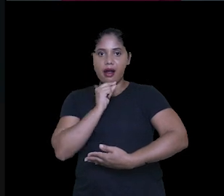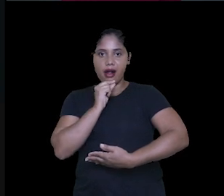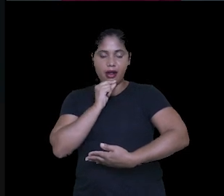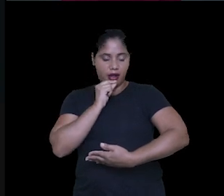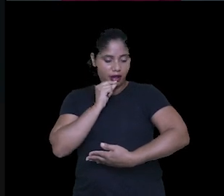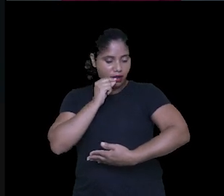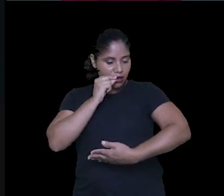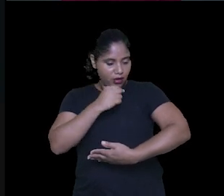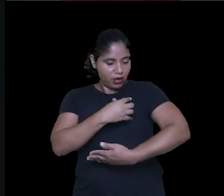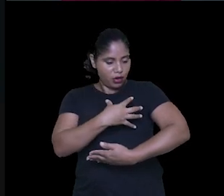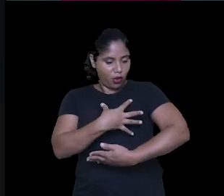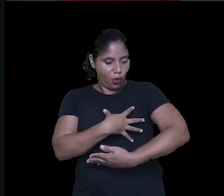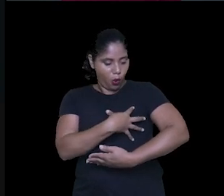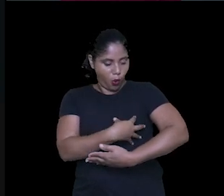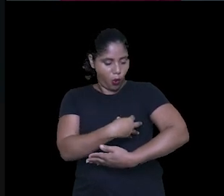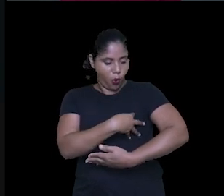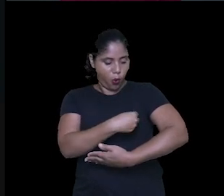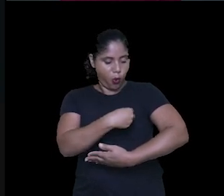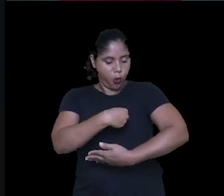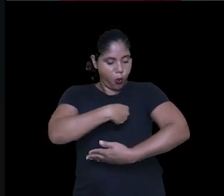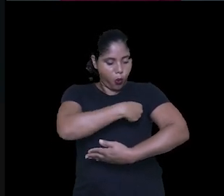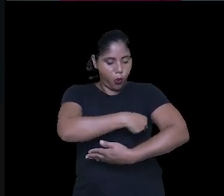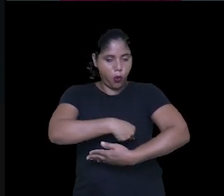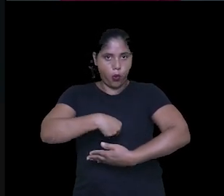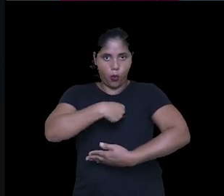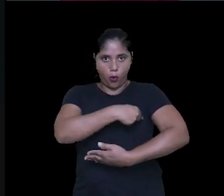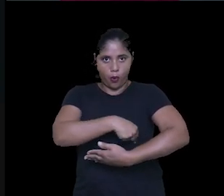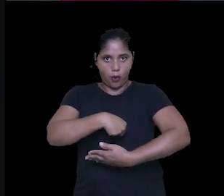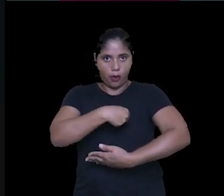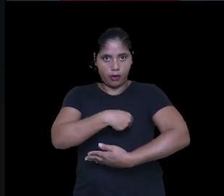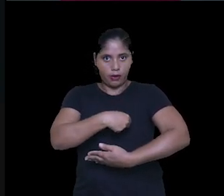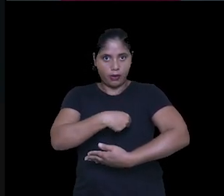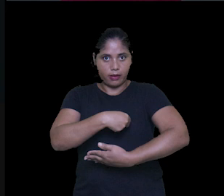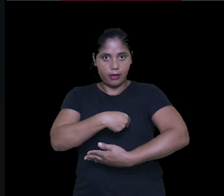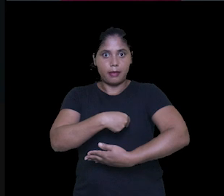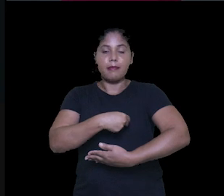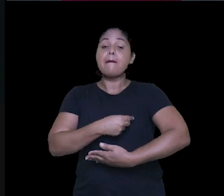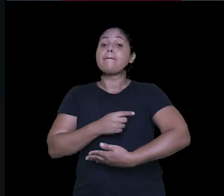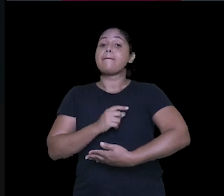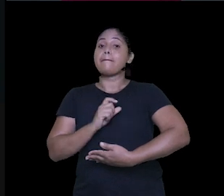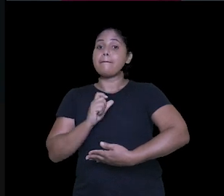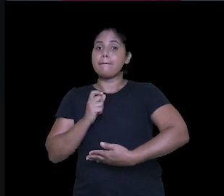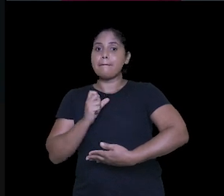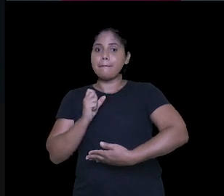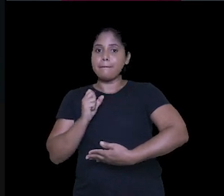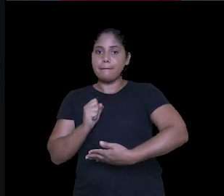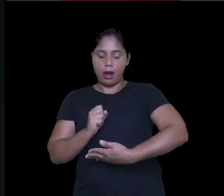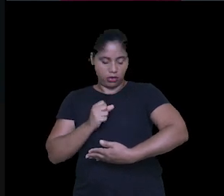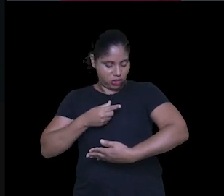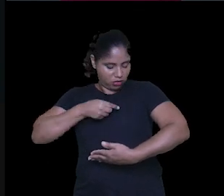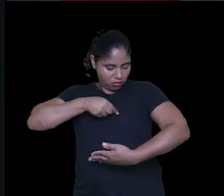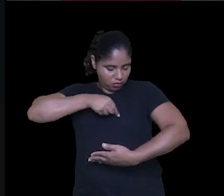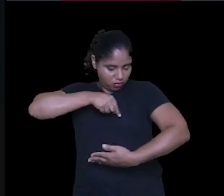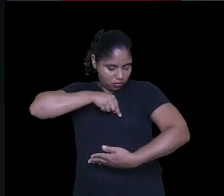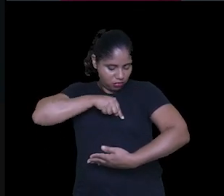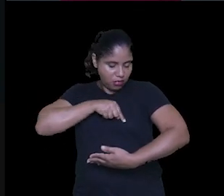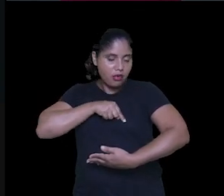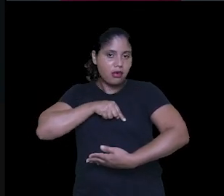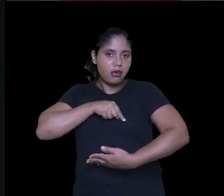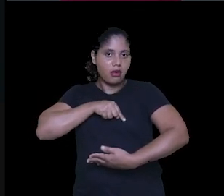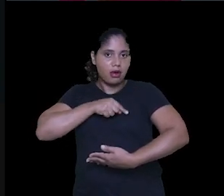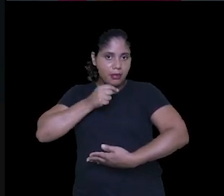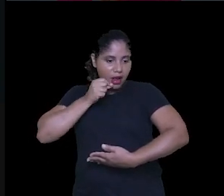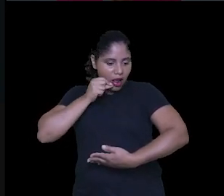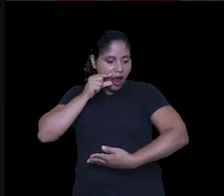um incômodo, mas ela não deve sentir dor e por muito tempo durante as mamadas. A gente tem que